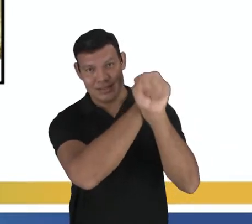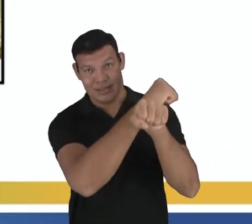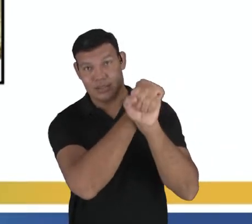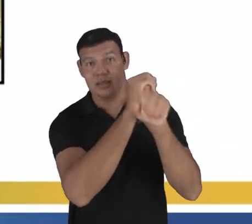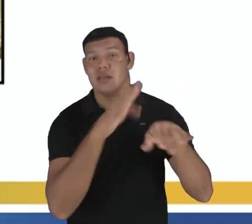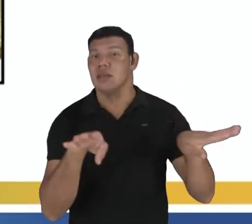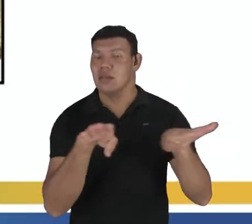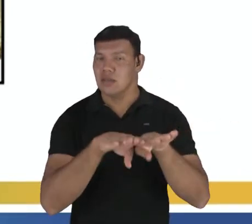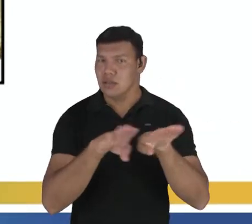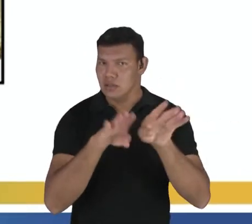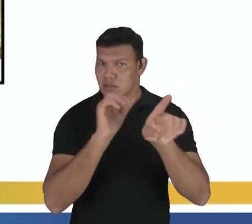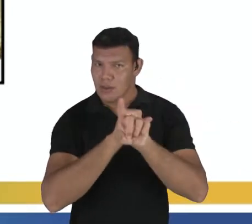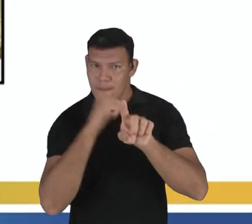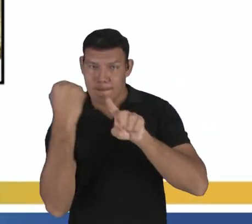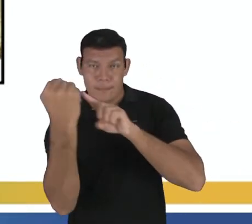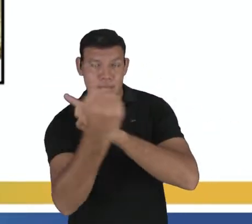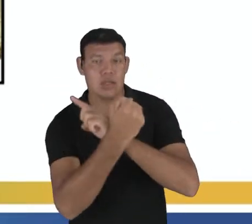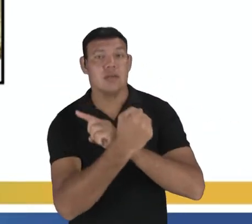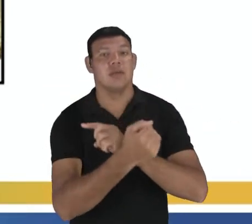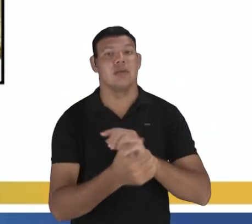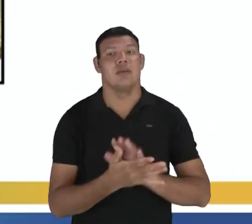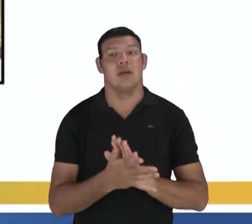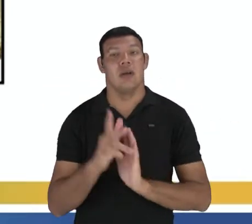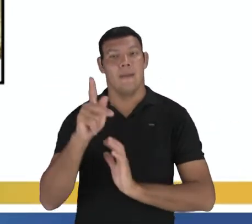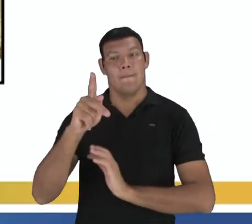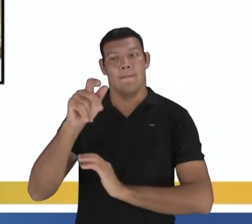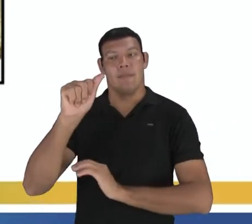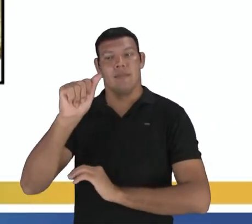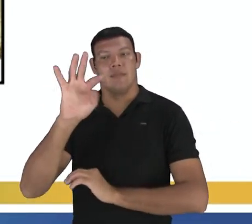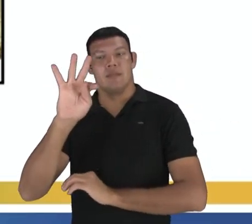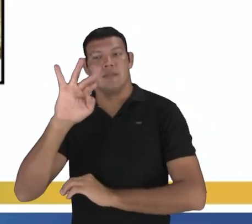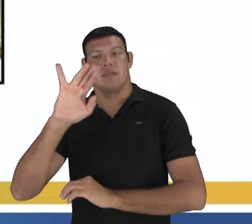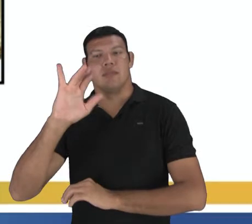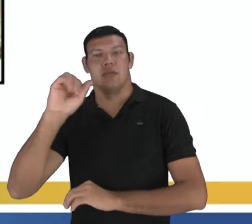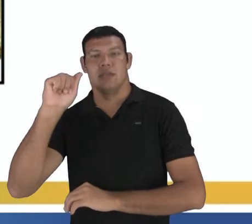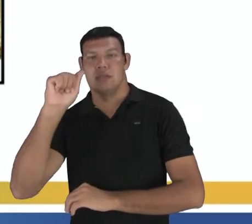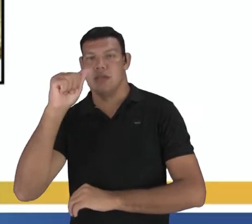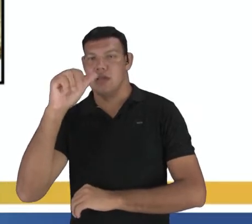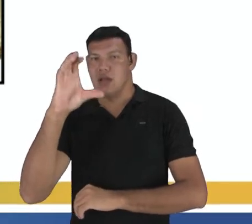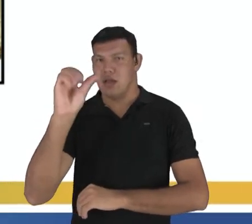também, pessoal, essa sociedade ela vai ser patriarcalista, né, do